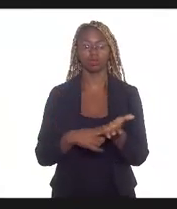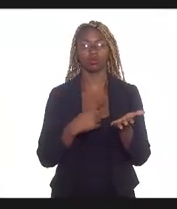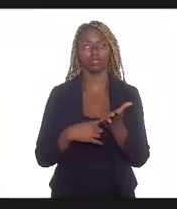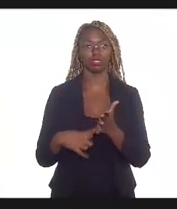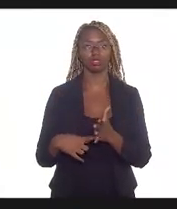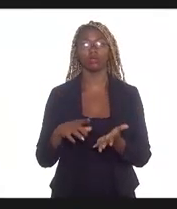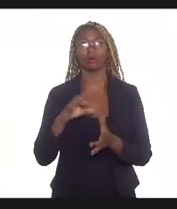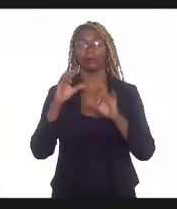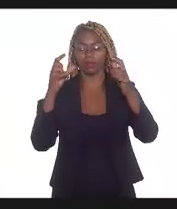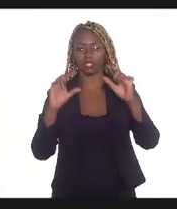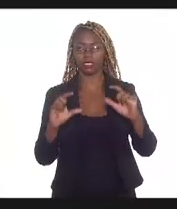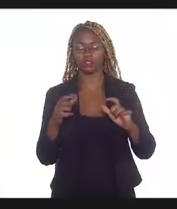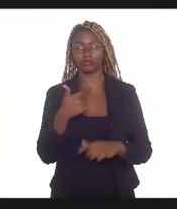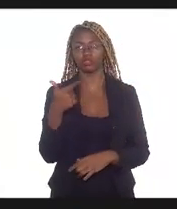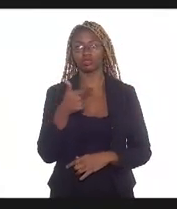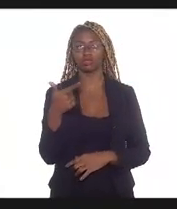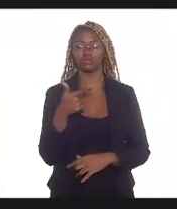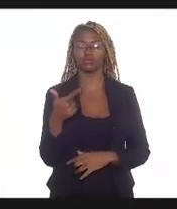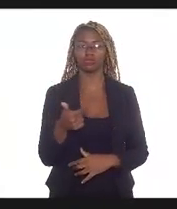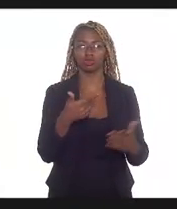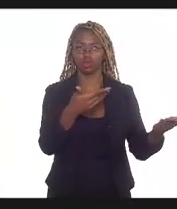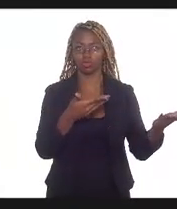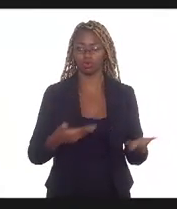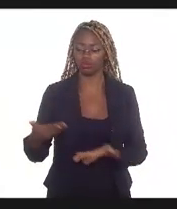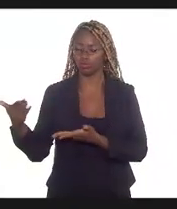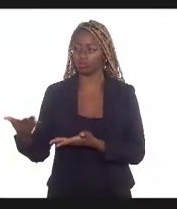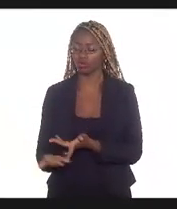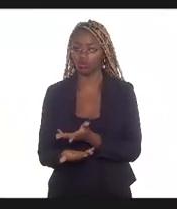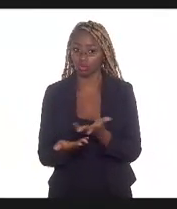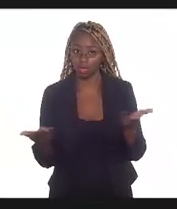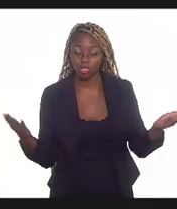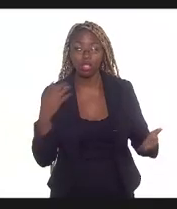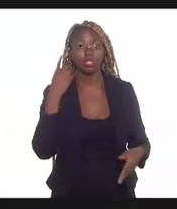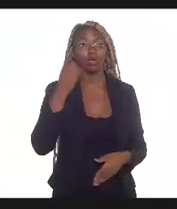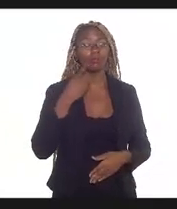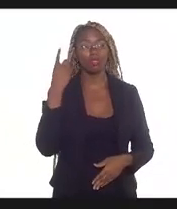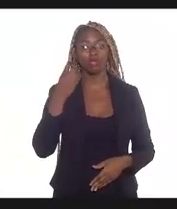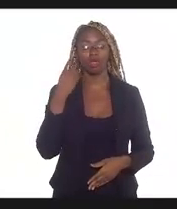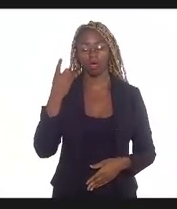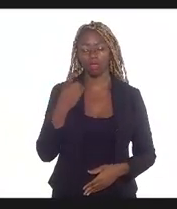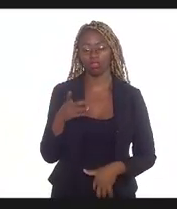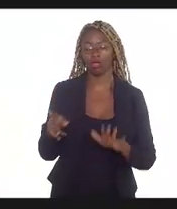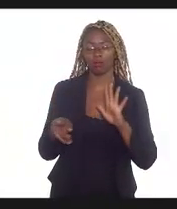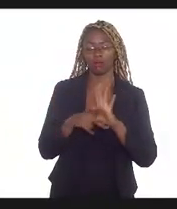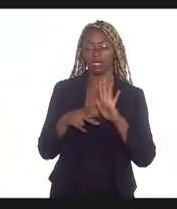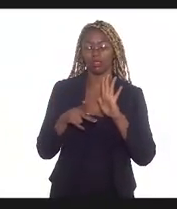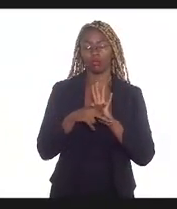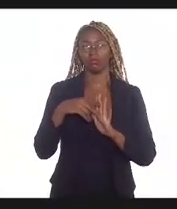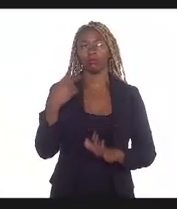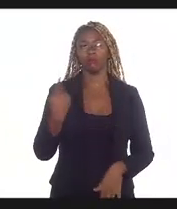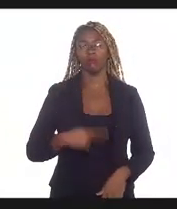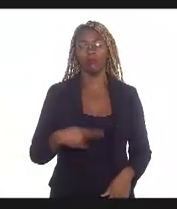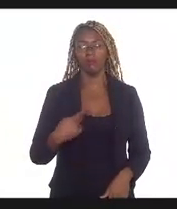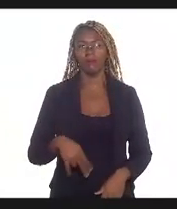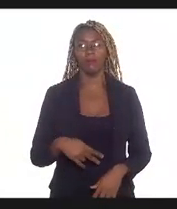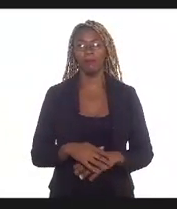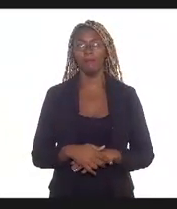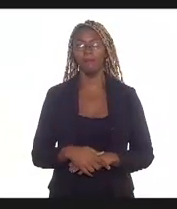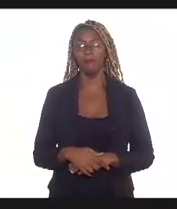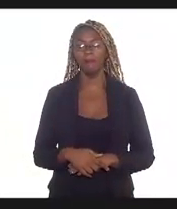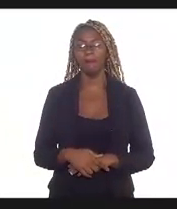artigo 43 do regimento interno, convoco os senhores deputados, membros titulares, efetivos e